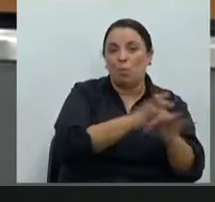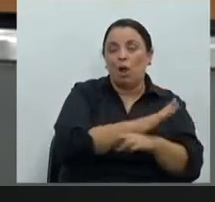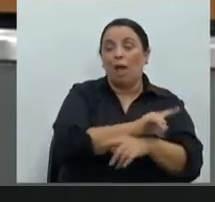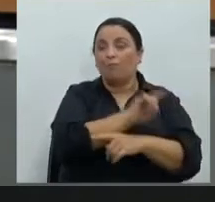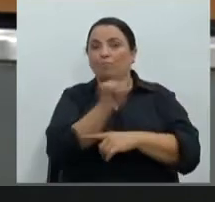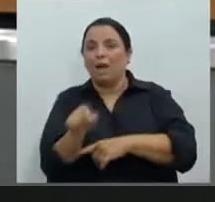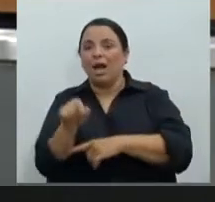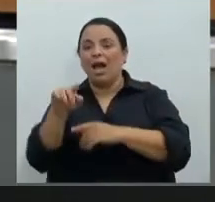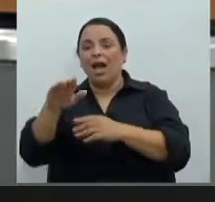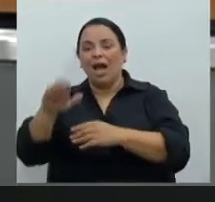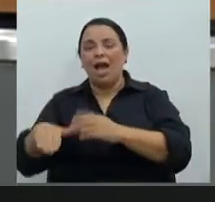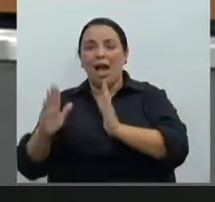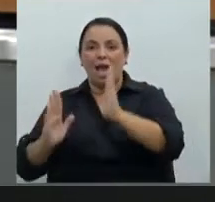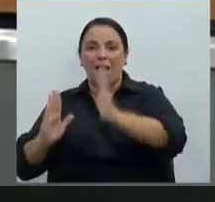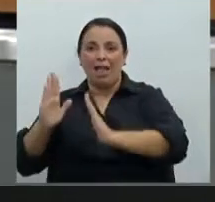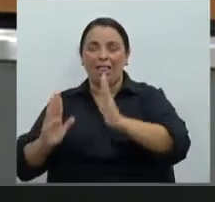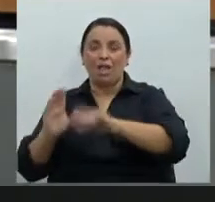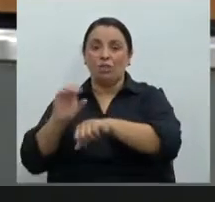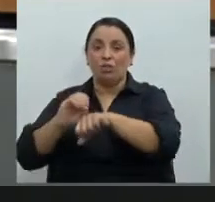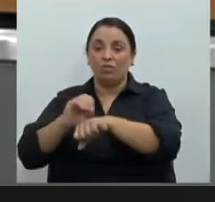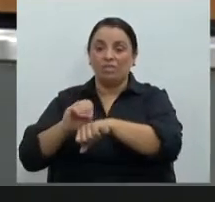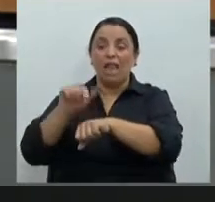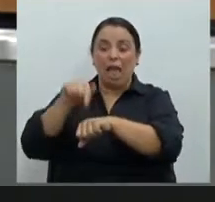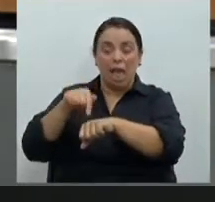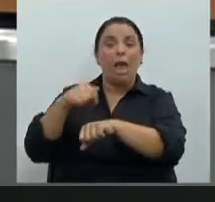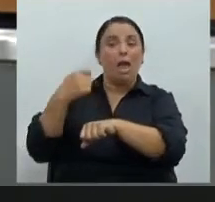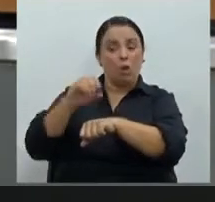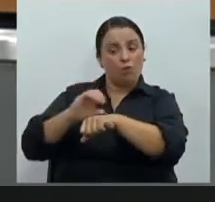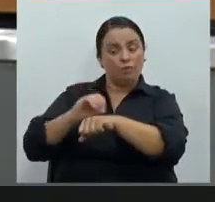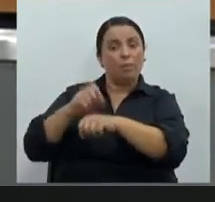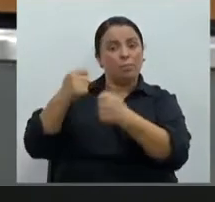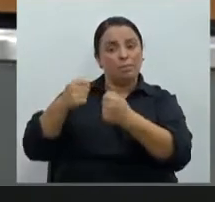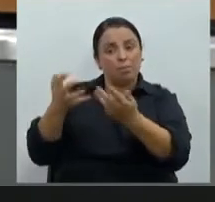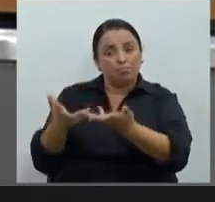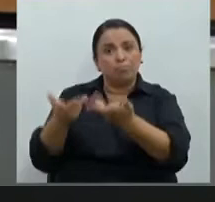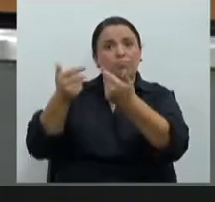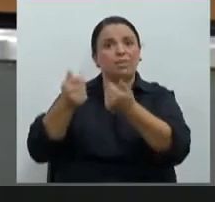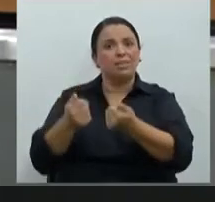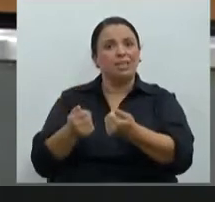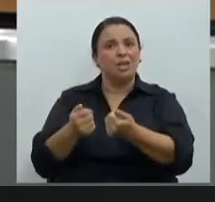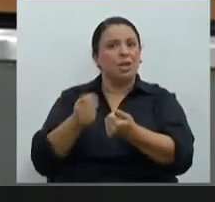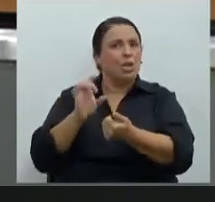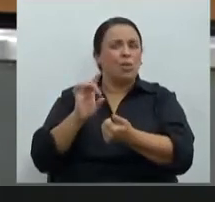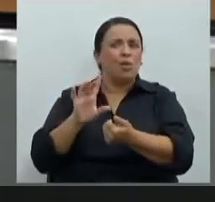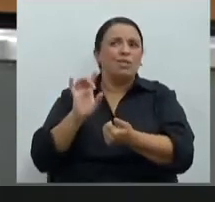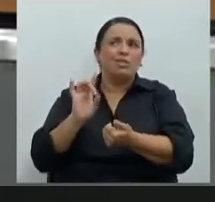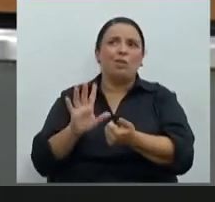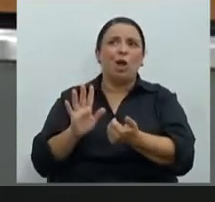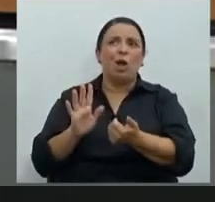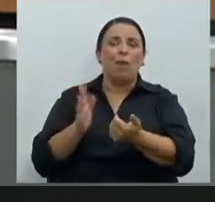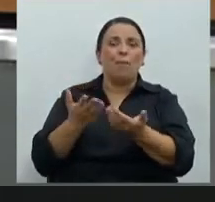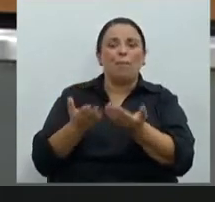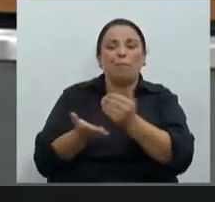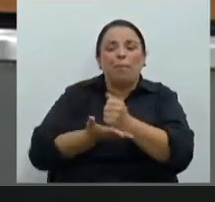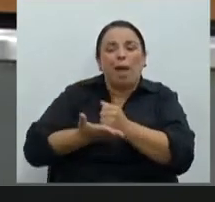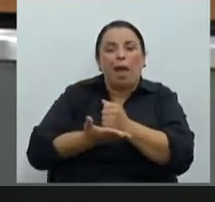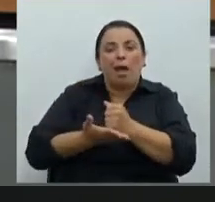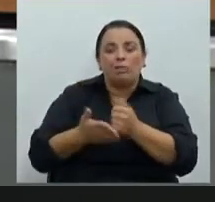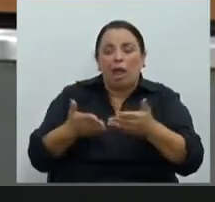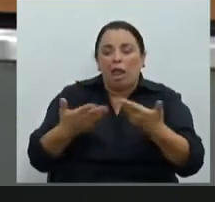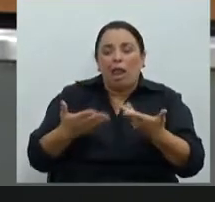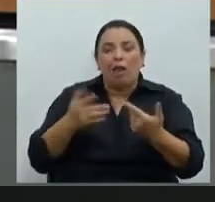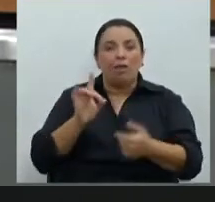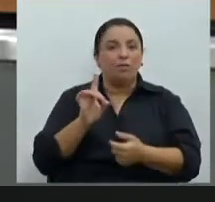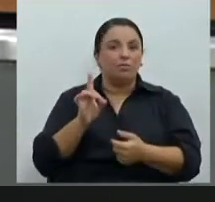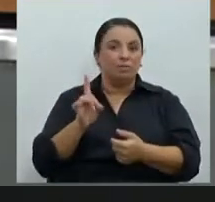podem ser uma questão pequena, né, que deixam aquém a sua formação. Se a gente fala de formação,